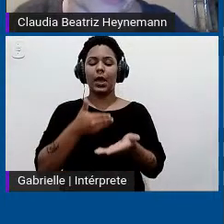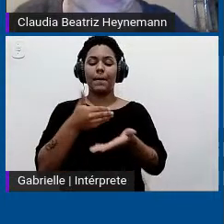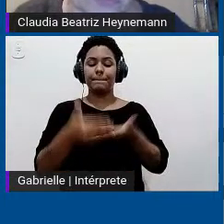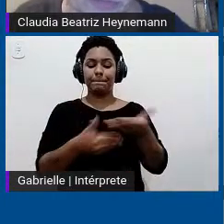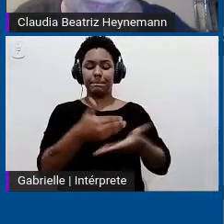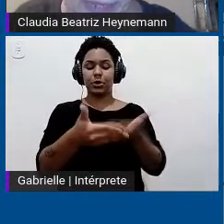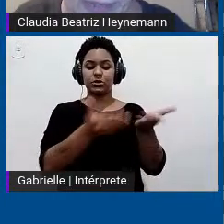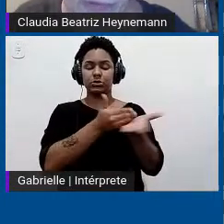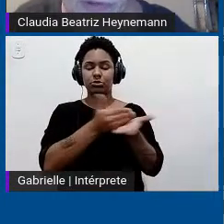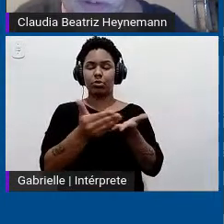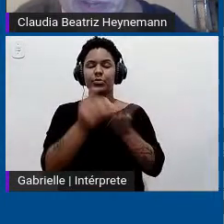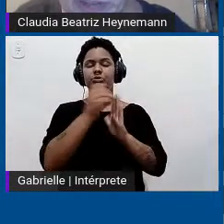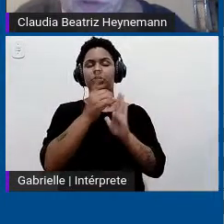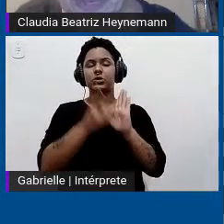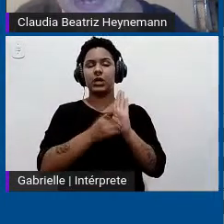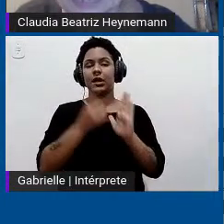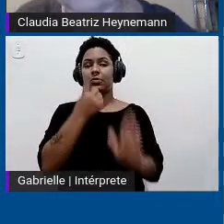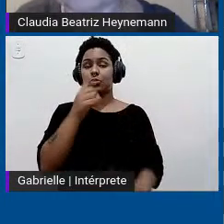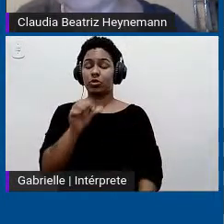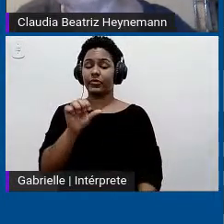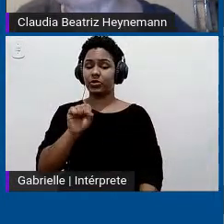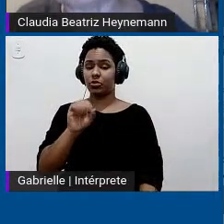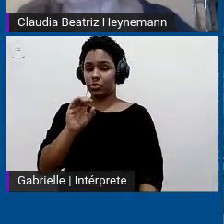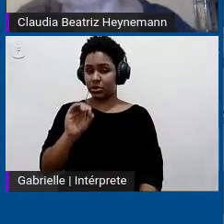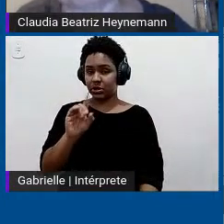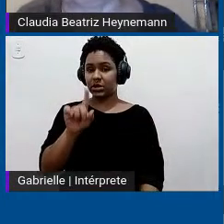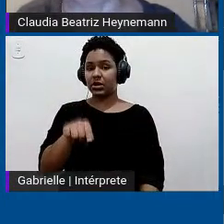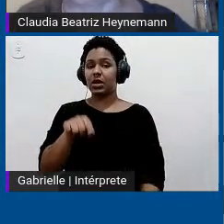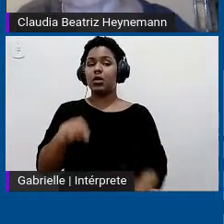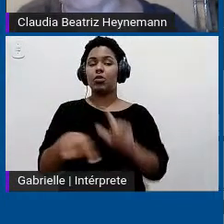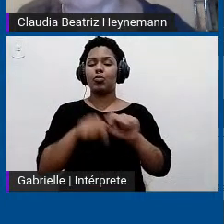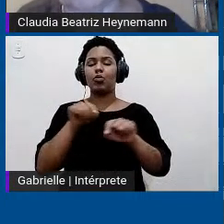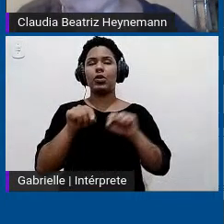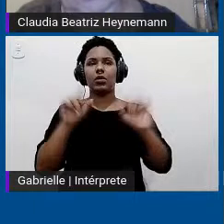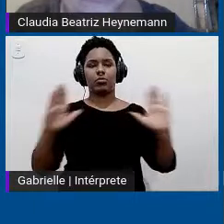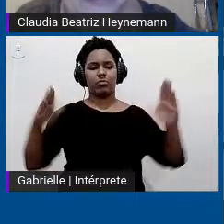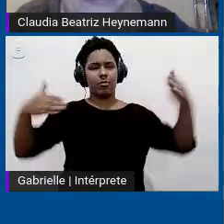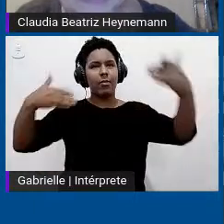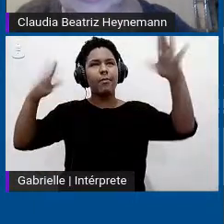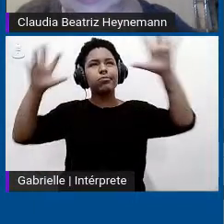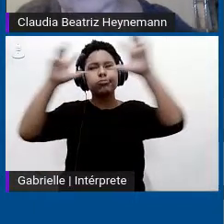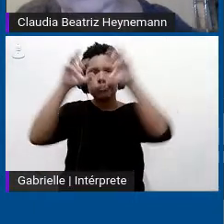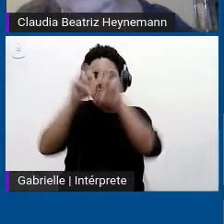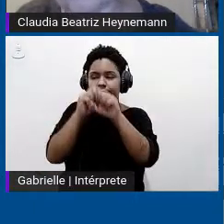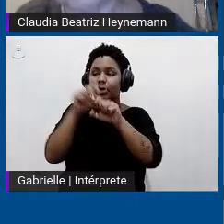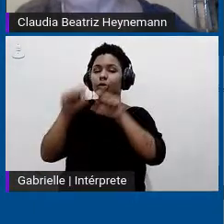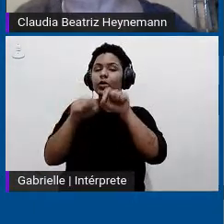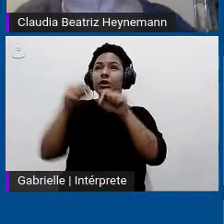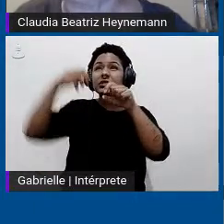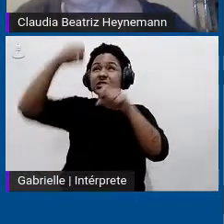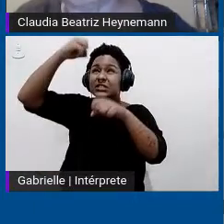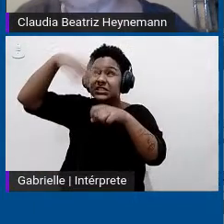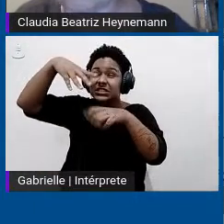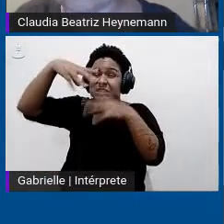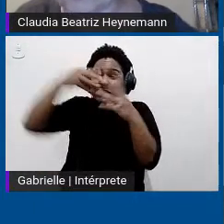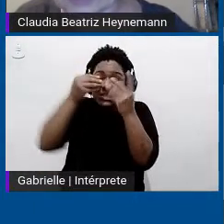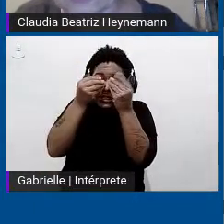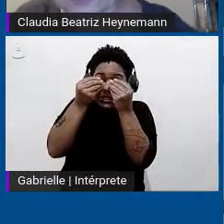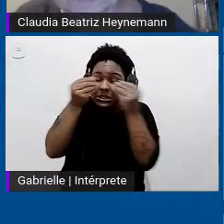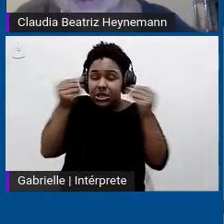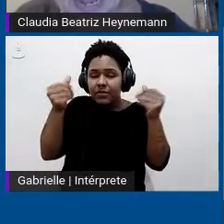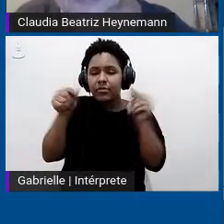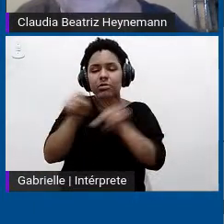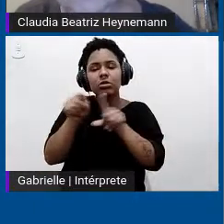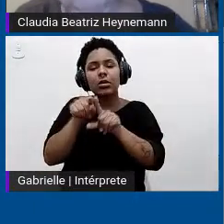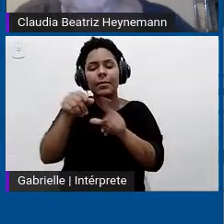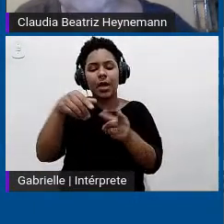década de 1880, quando a chegada ao mercado de câmeras e equipamentos calcados na alta sensibilidade à luz das emulsões de